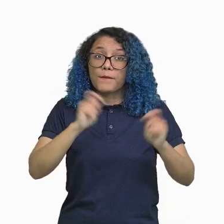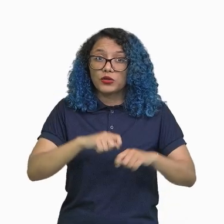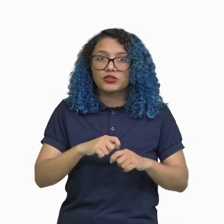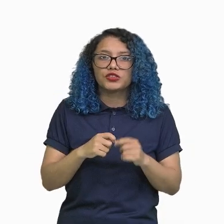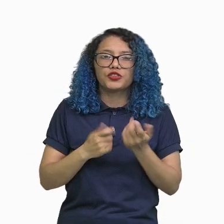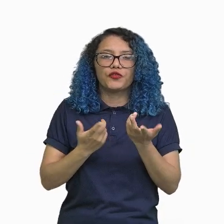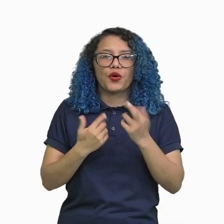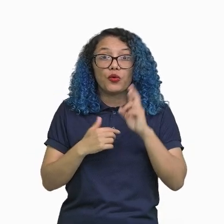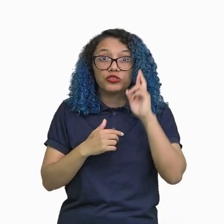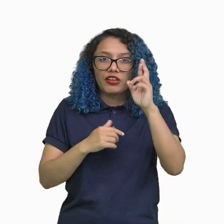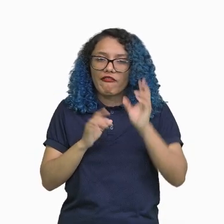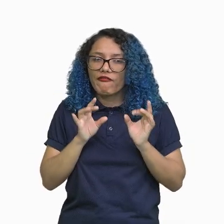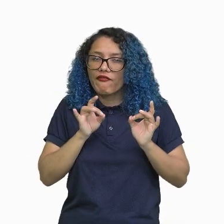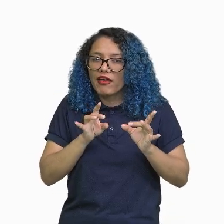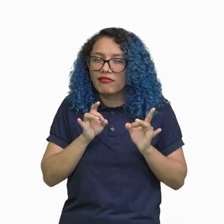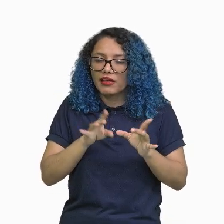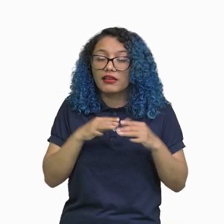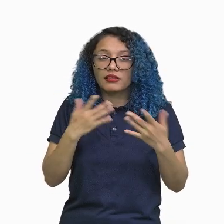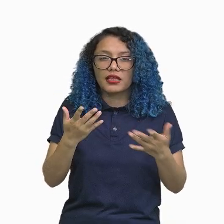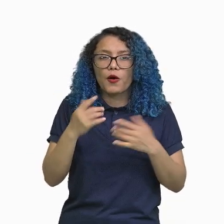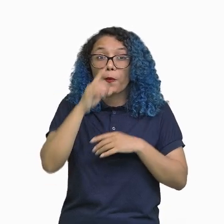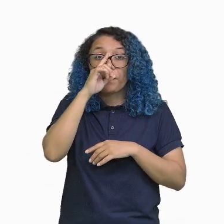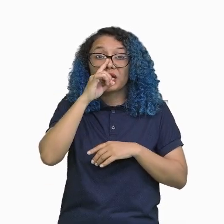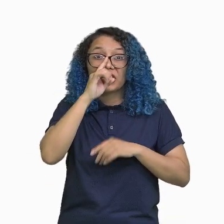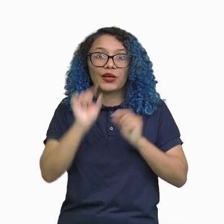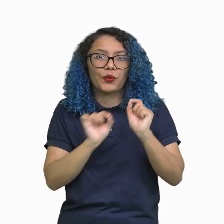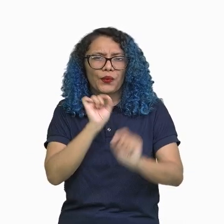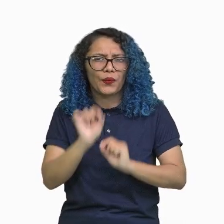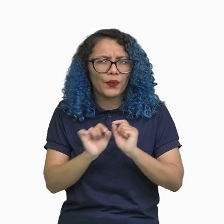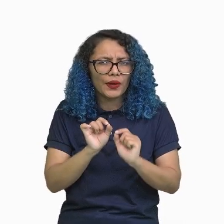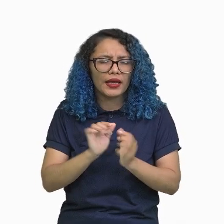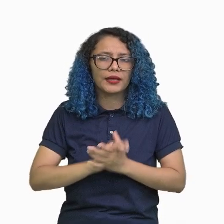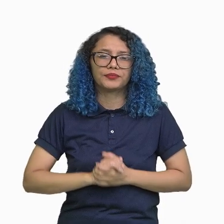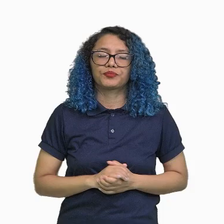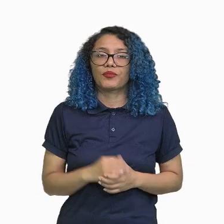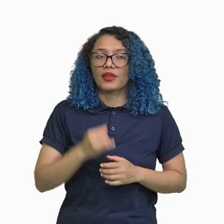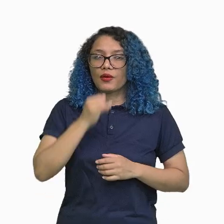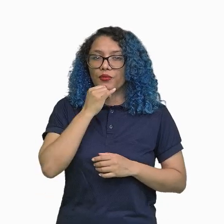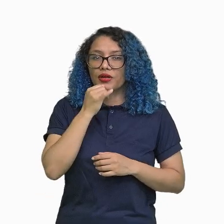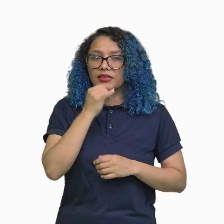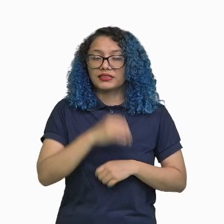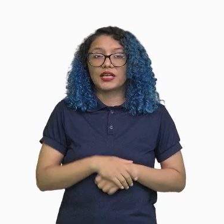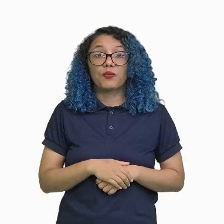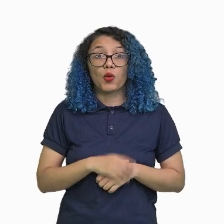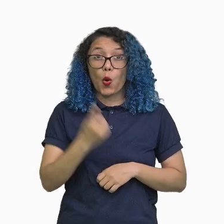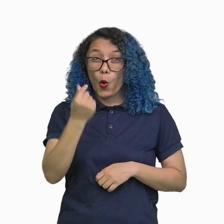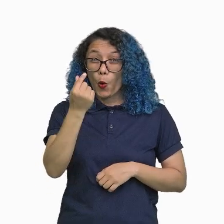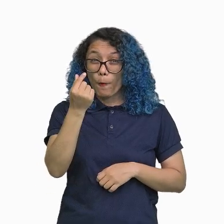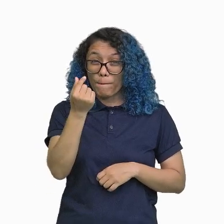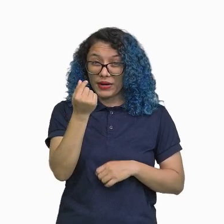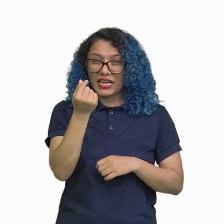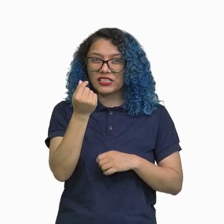aí que se corre, aquilo que eu falei para vocês momentos atrás, é o lojista ter inflacionado o